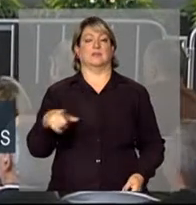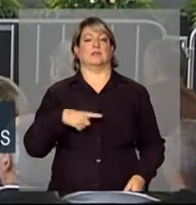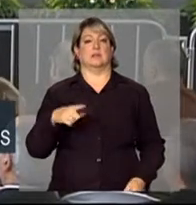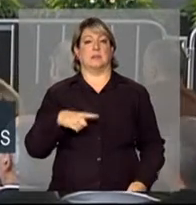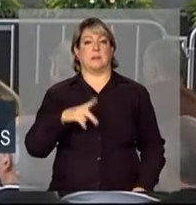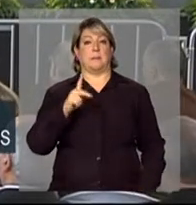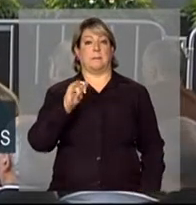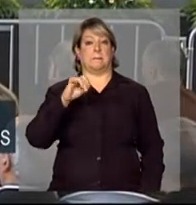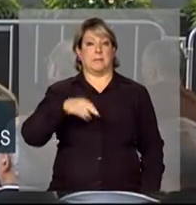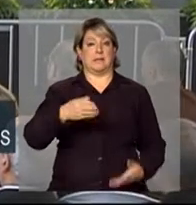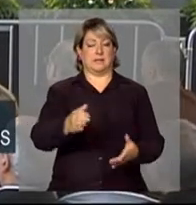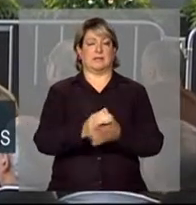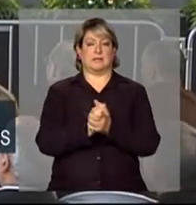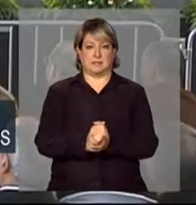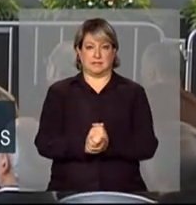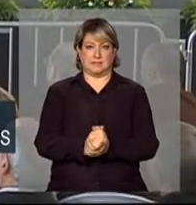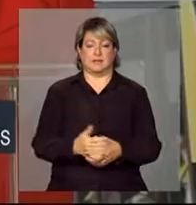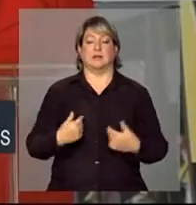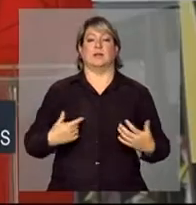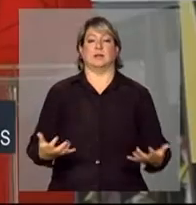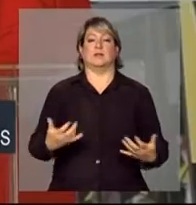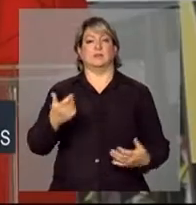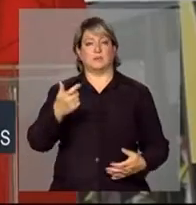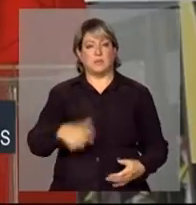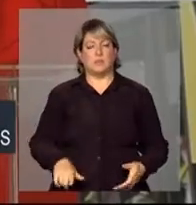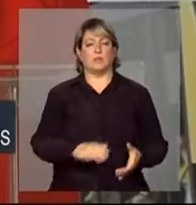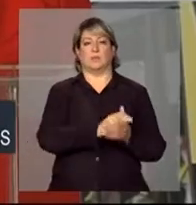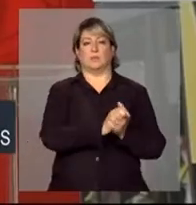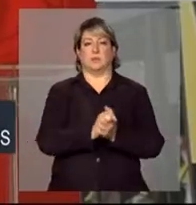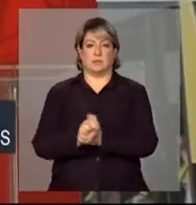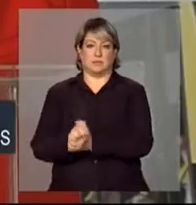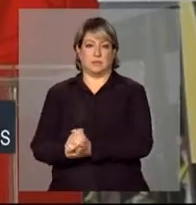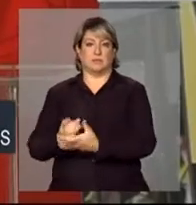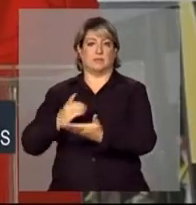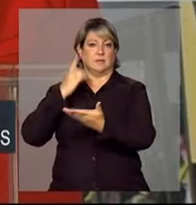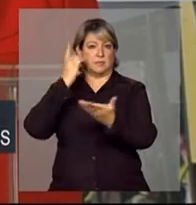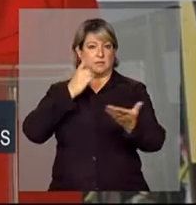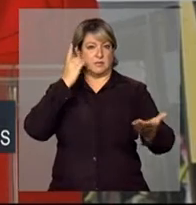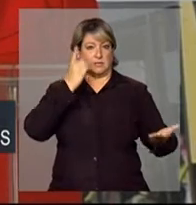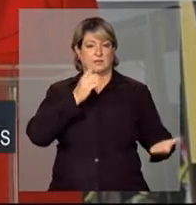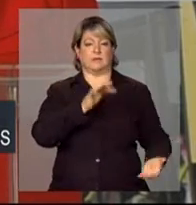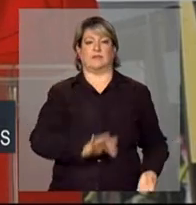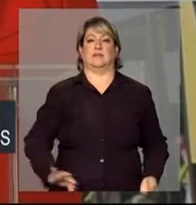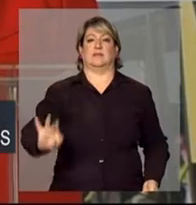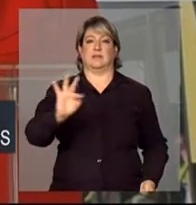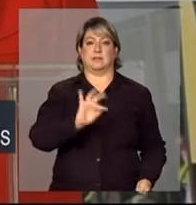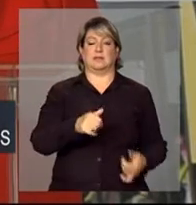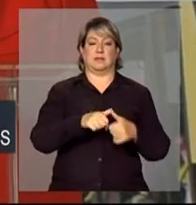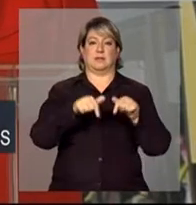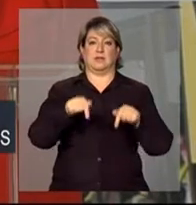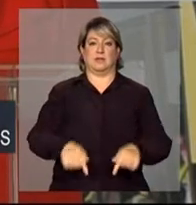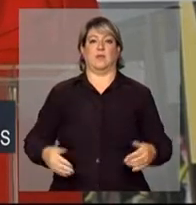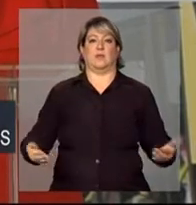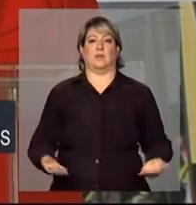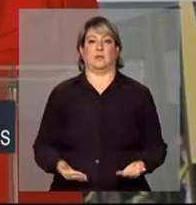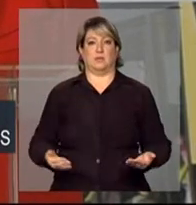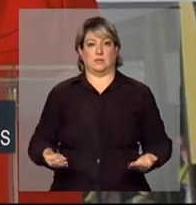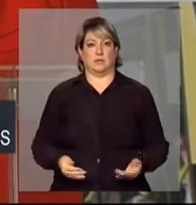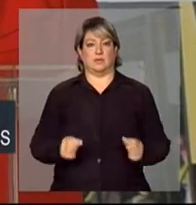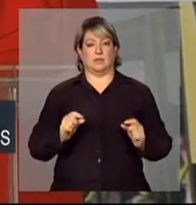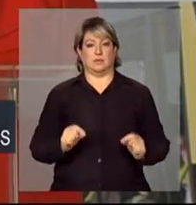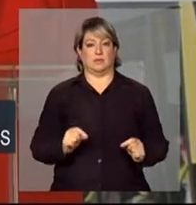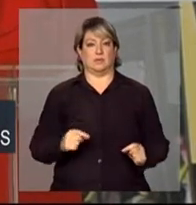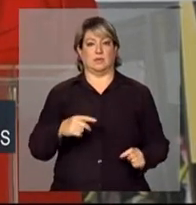Paim. Queria mais uma vez cumprimentar os nossos deputados federais aqui presentes,